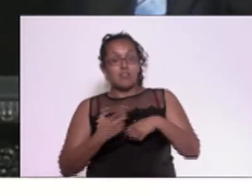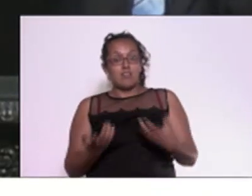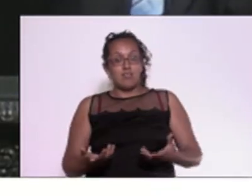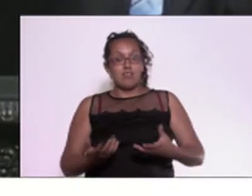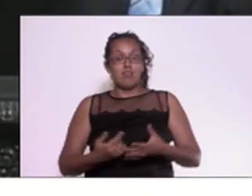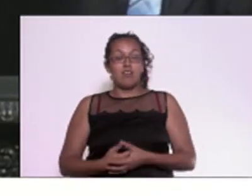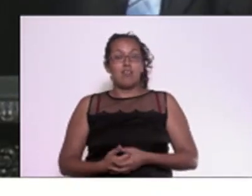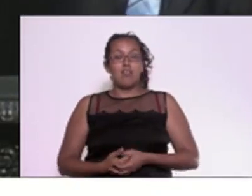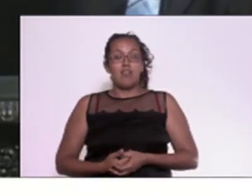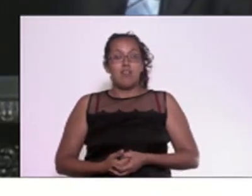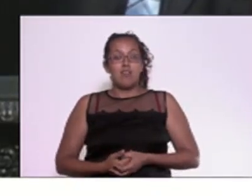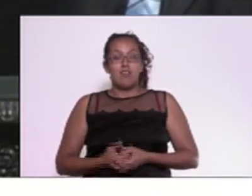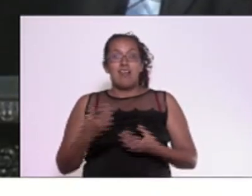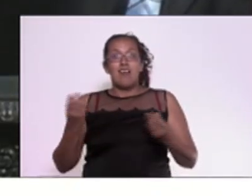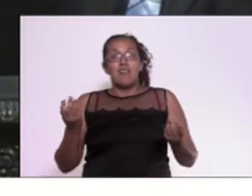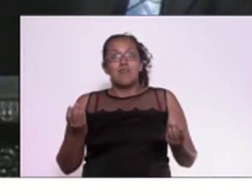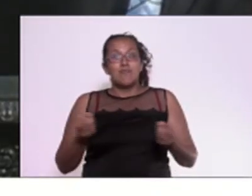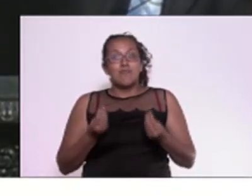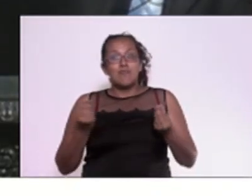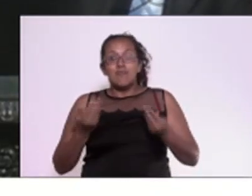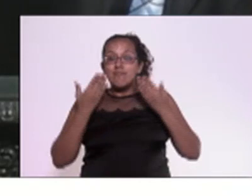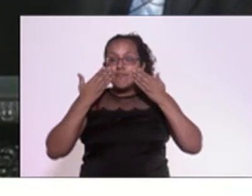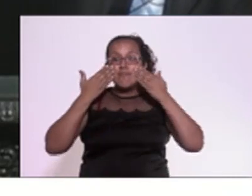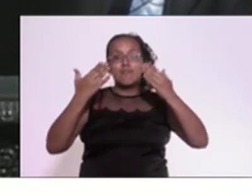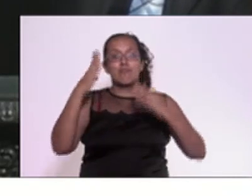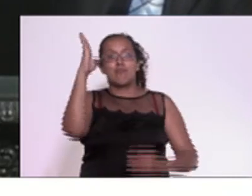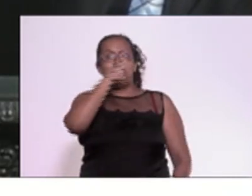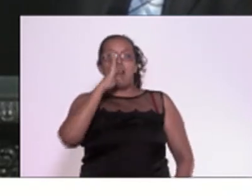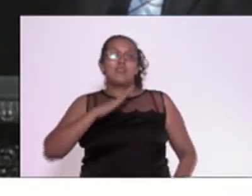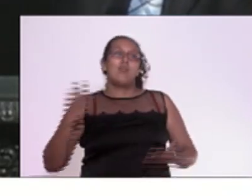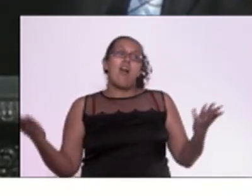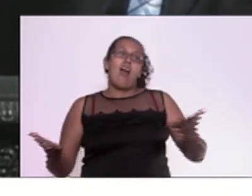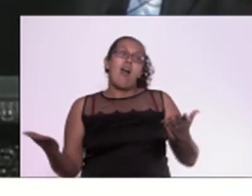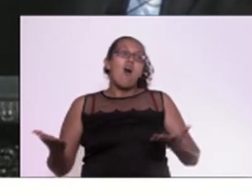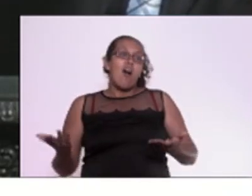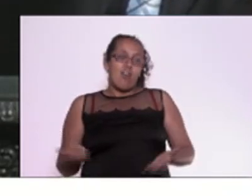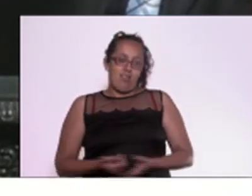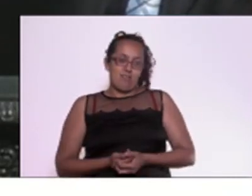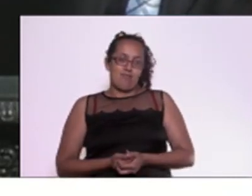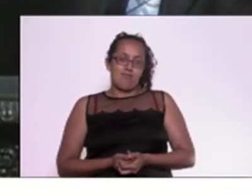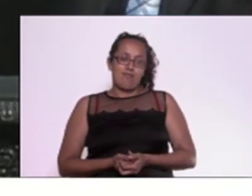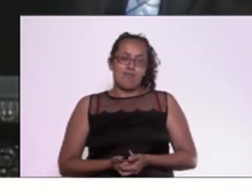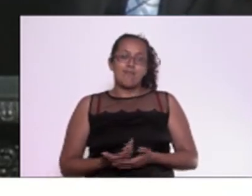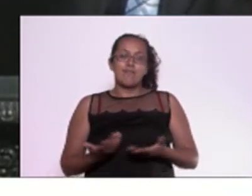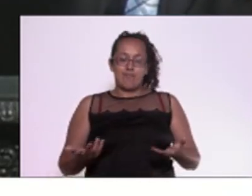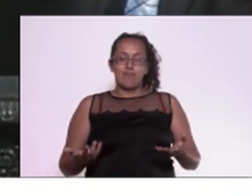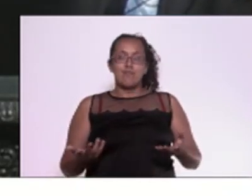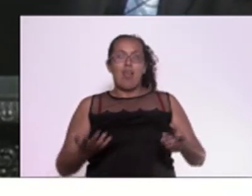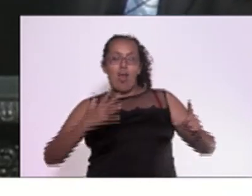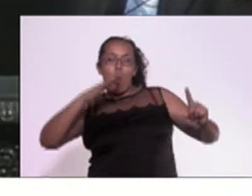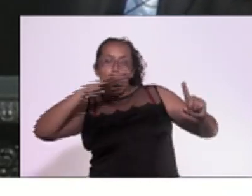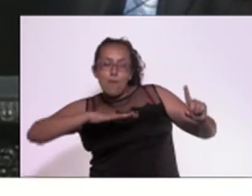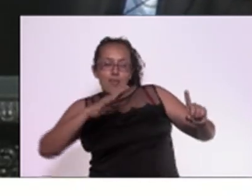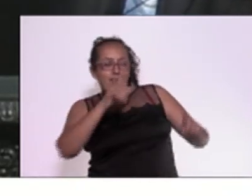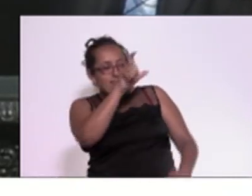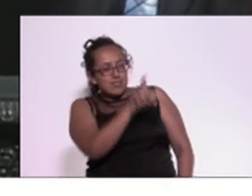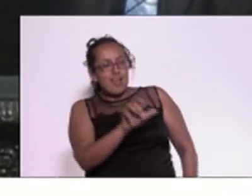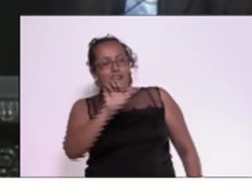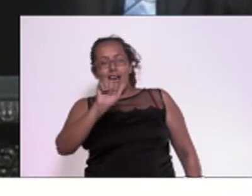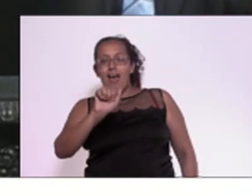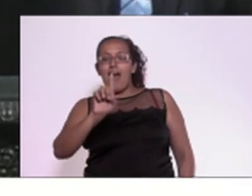militar, tornei-me 3º sargento da Marinha. Dado baixo e reinventado, inventei de ir para a